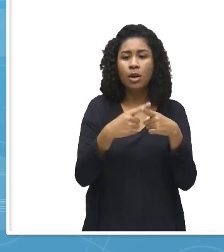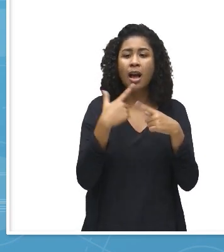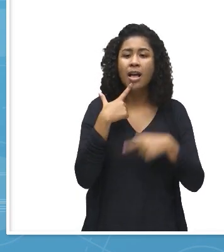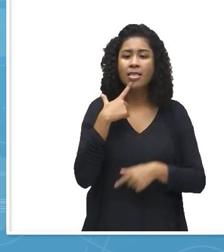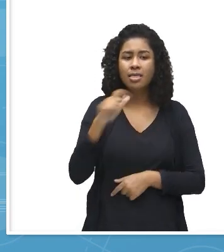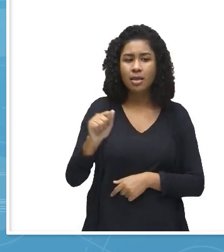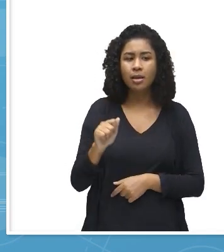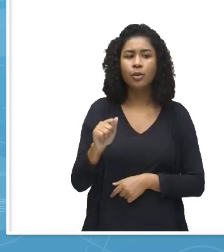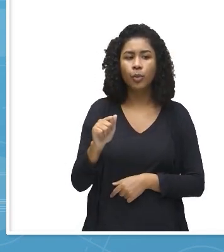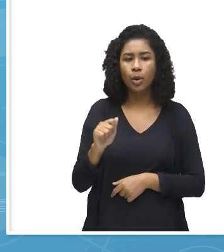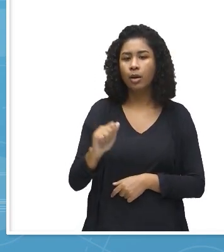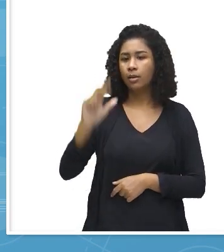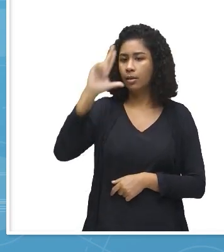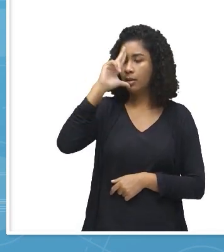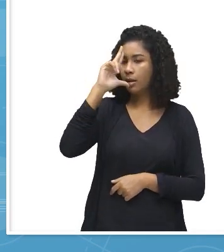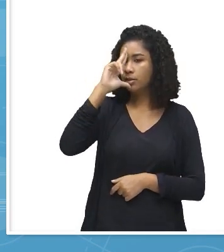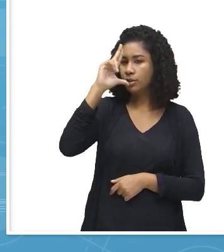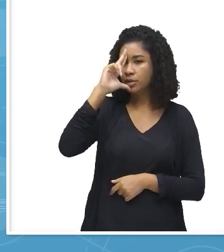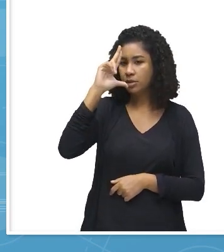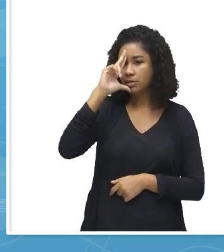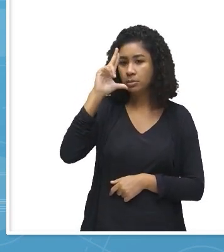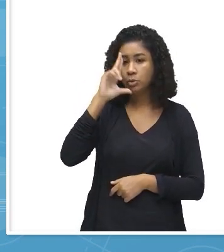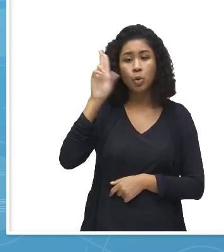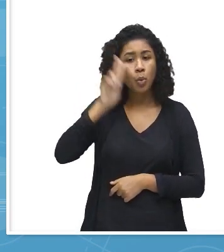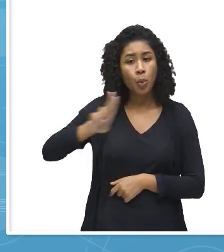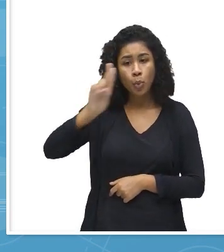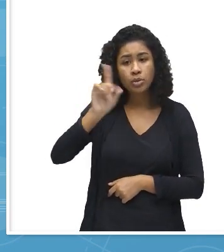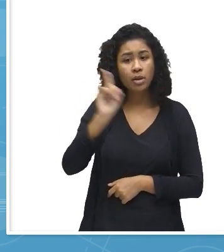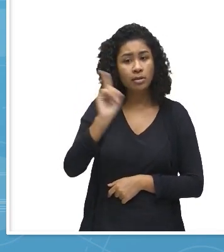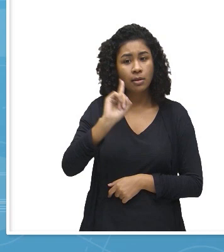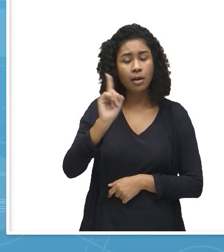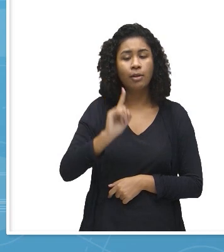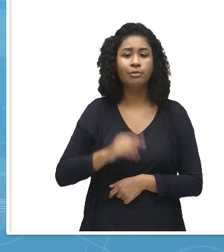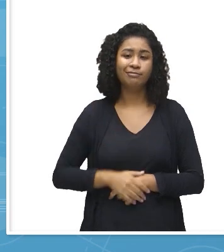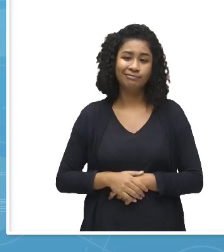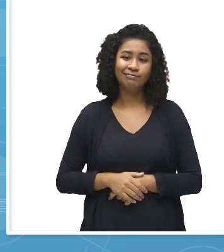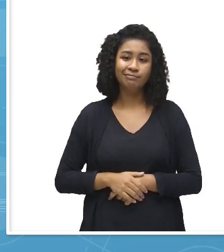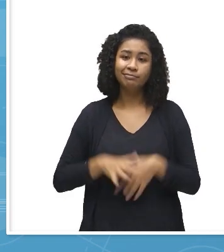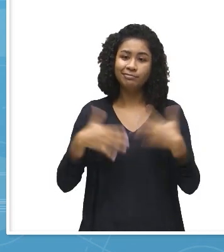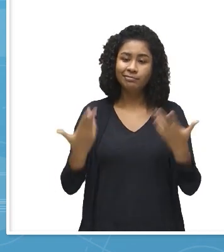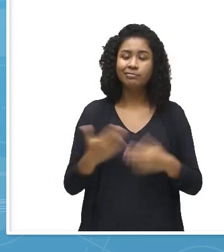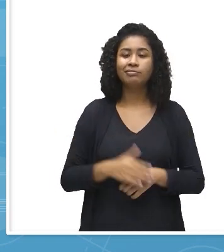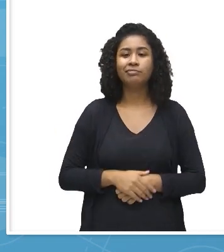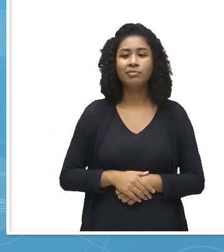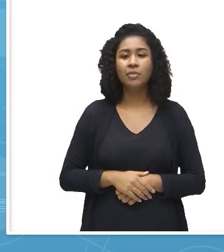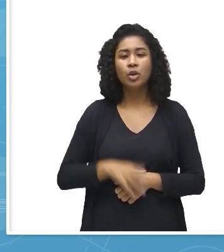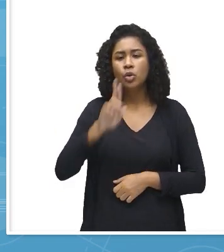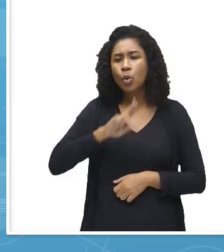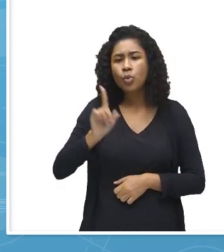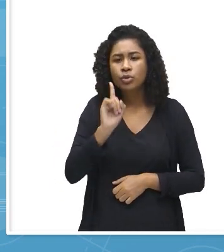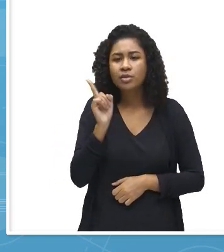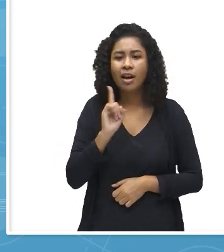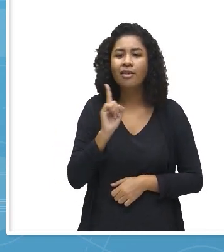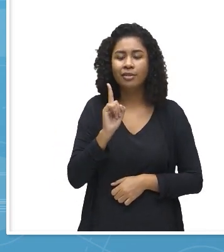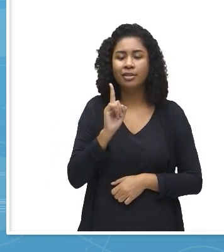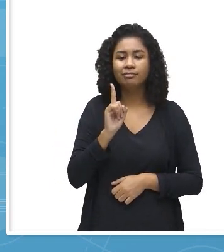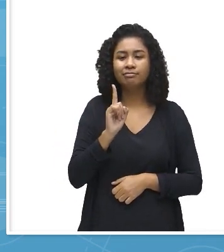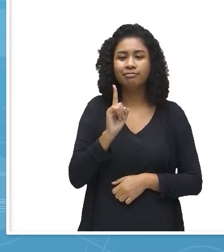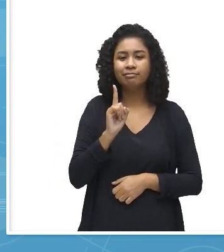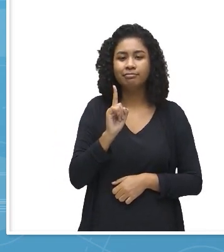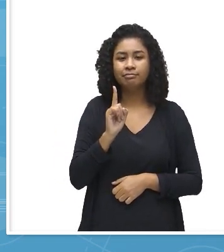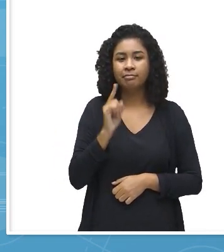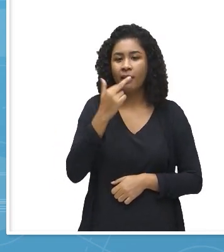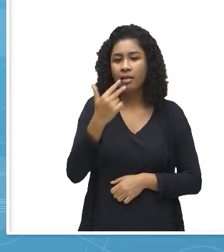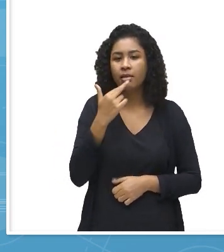pelo simples fato de eles não falarem a mesma língua dos romanos, né, eles foram aí chamados